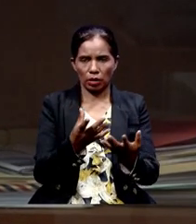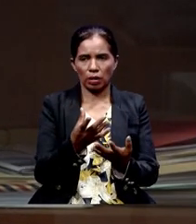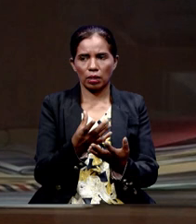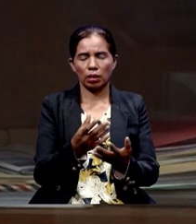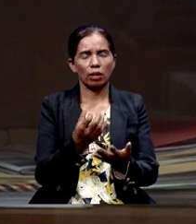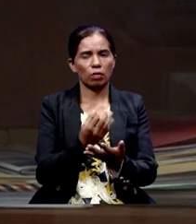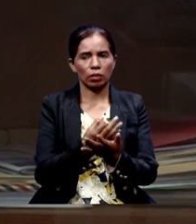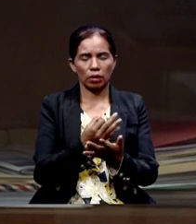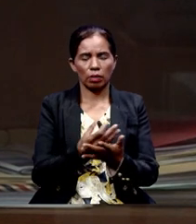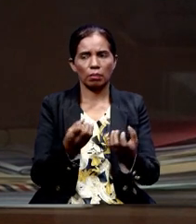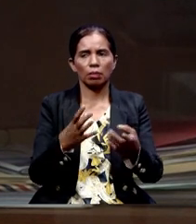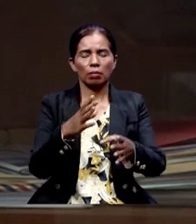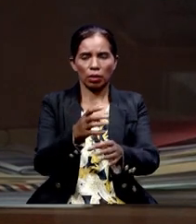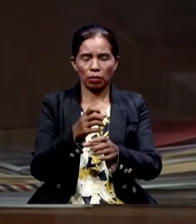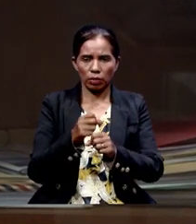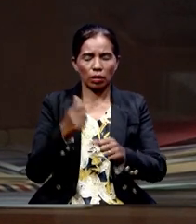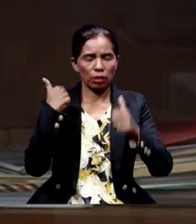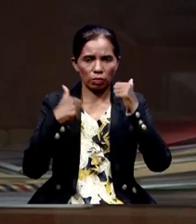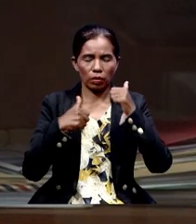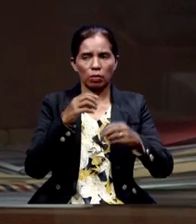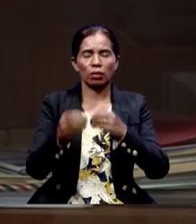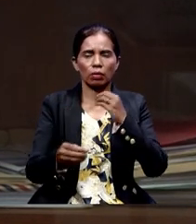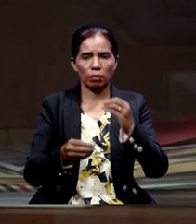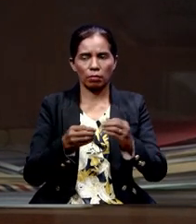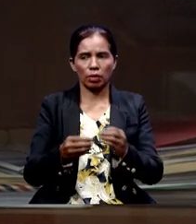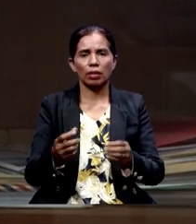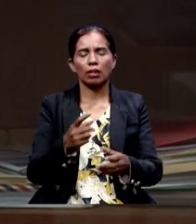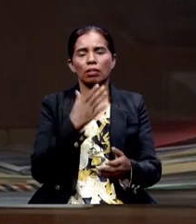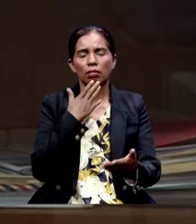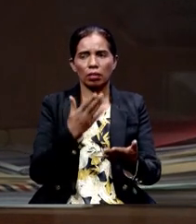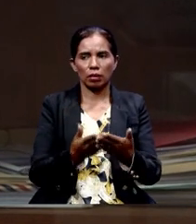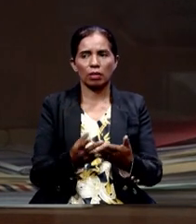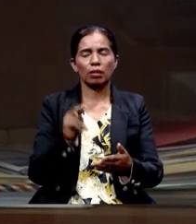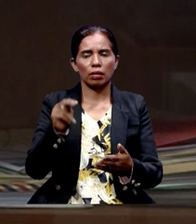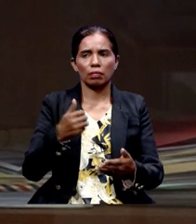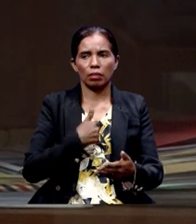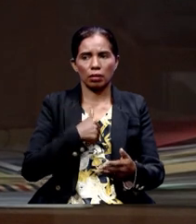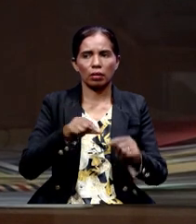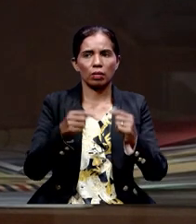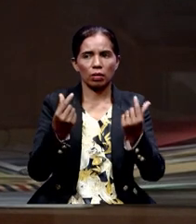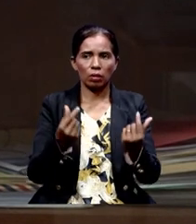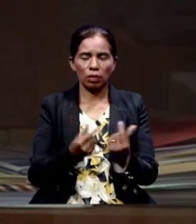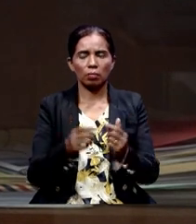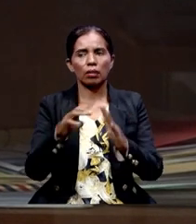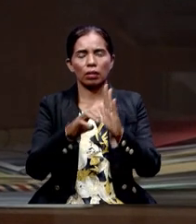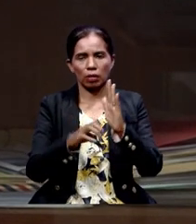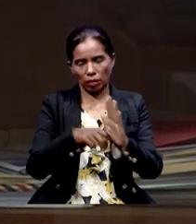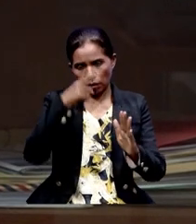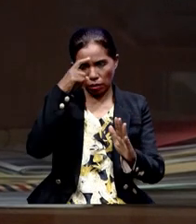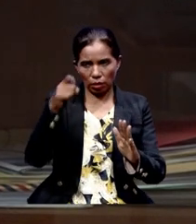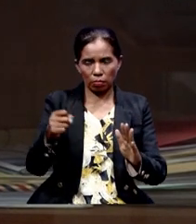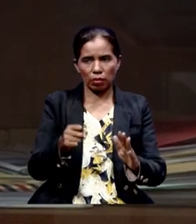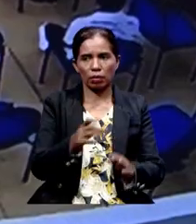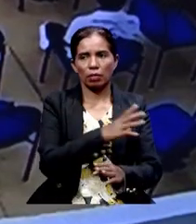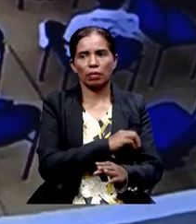botou tudo nem que bem foi a atividade econômica se reunir ali, dia que tamasa, dia que nem a rasik, nem grupo não, dia que o estado tamasa, nem dependência